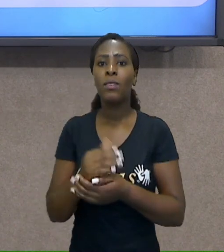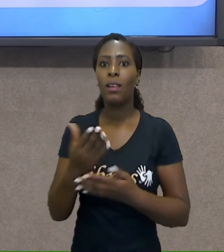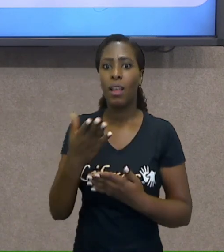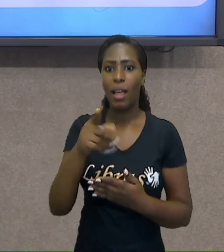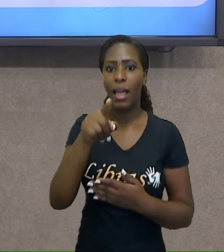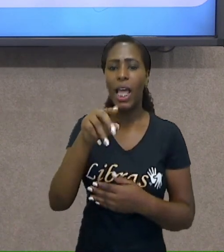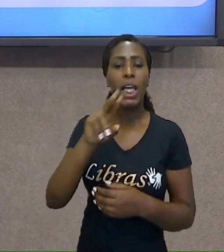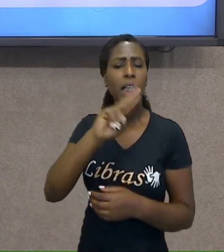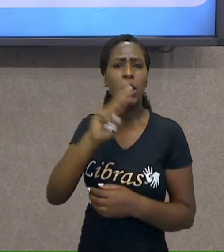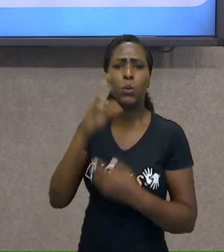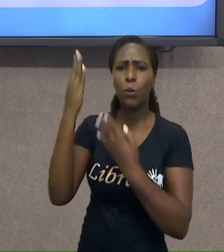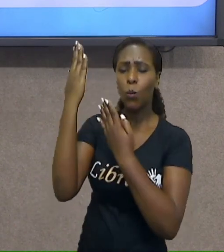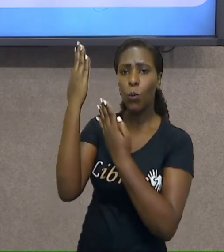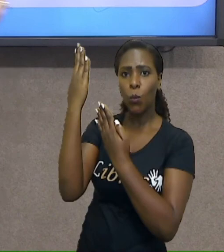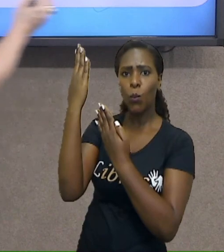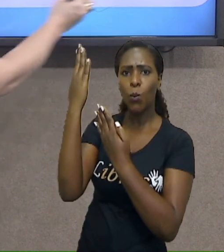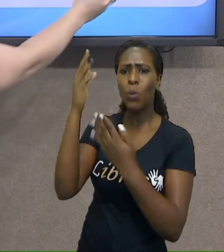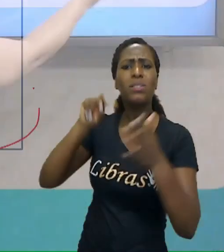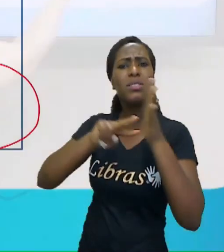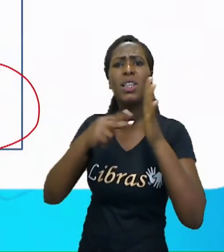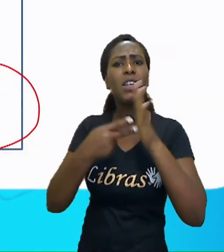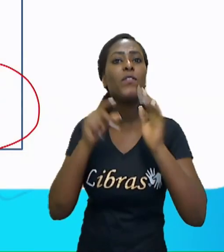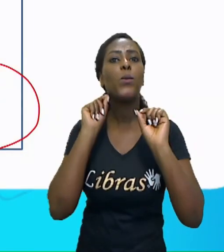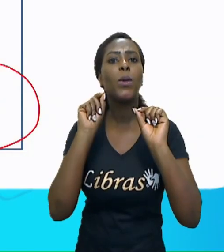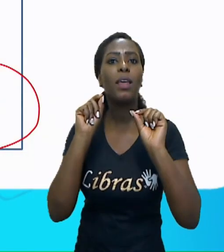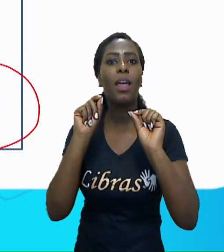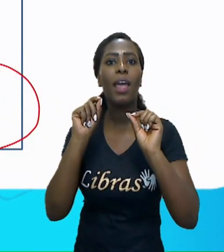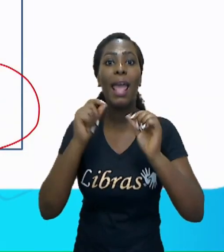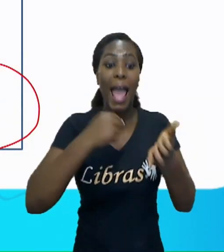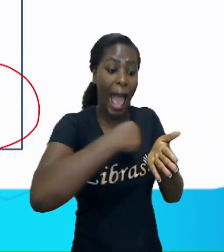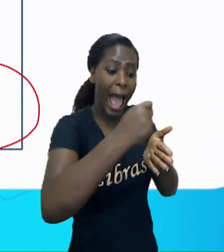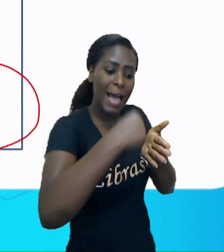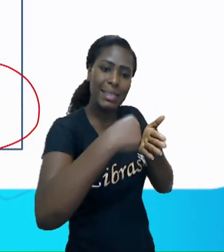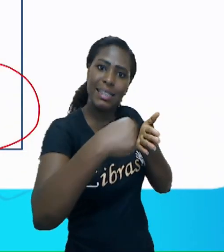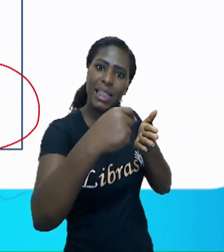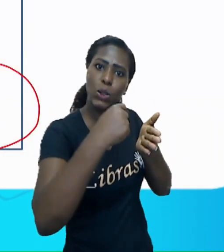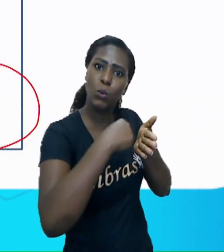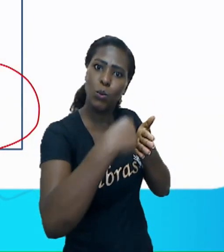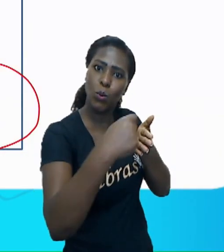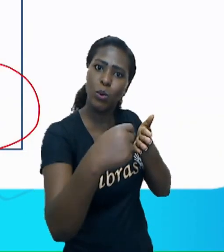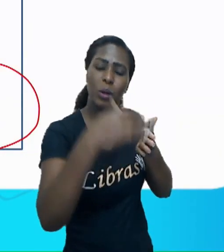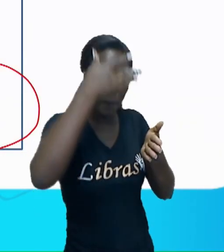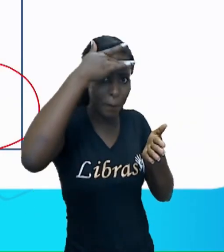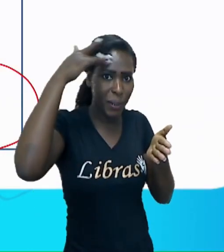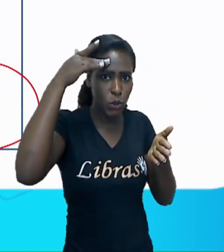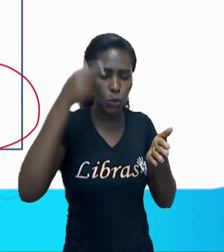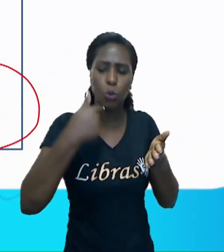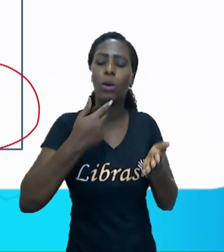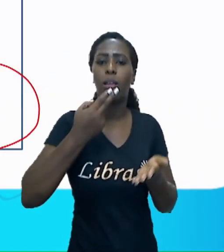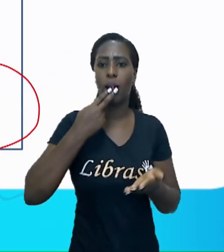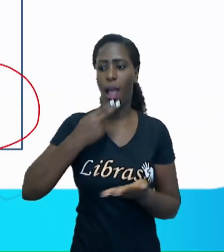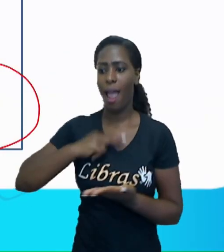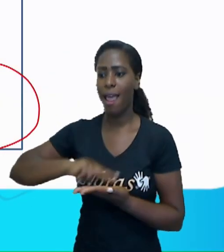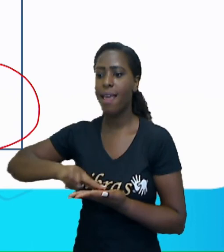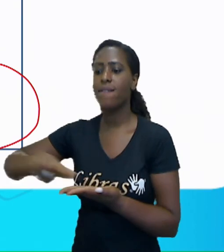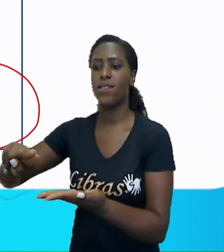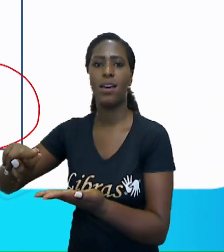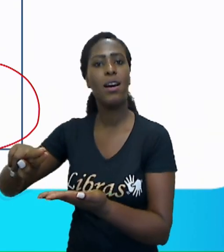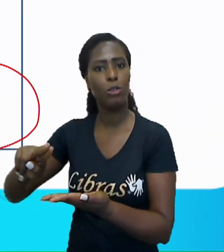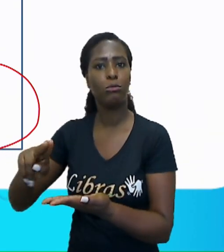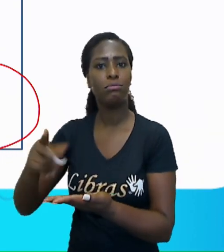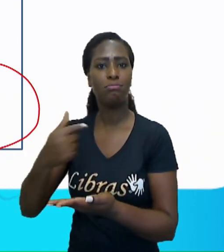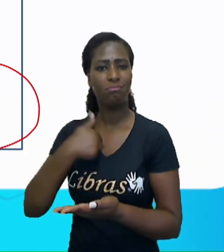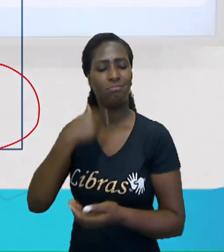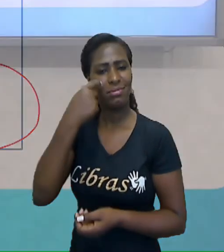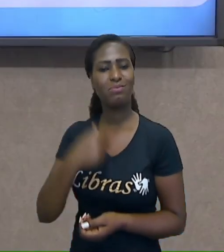minha assinatura. E aqui está a assinatura dele, ó, chefe do departamento que fez essa solicitação. E aqui